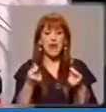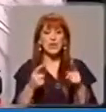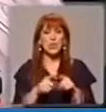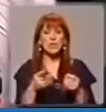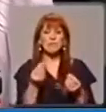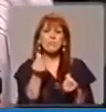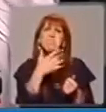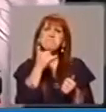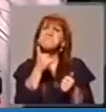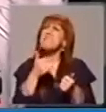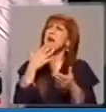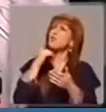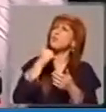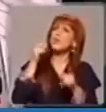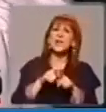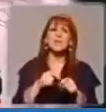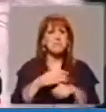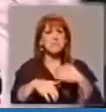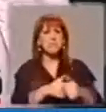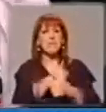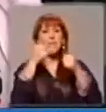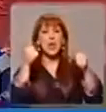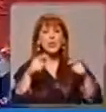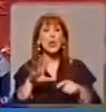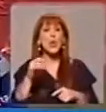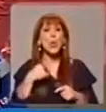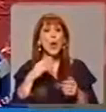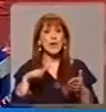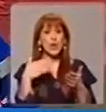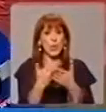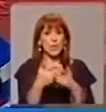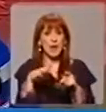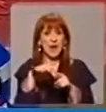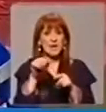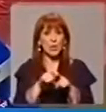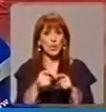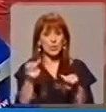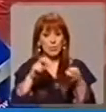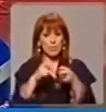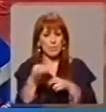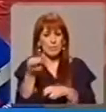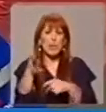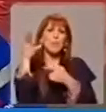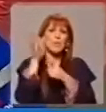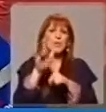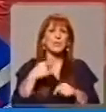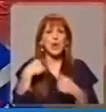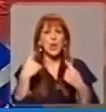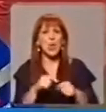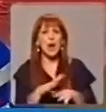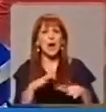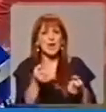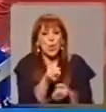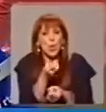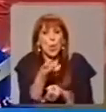esteticamente mais apelativa e eficiente. Quando eu os coloco em situações adversas, por exemplo, quando eu tenho uma grande